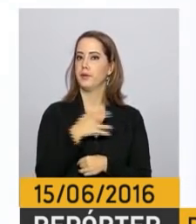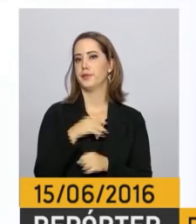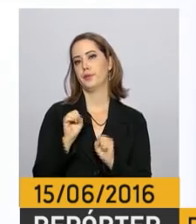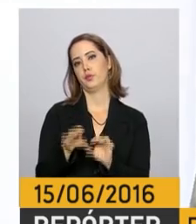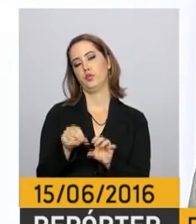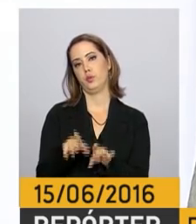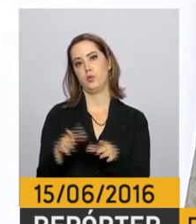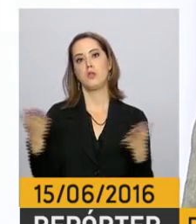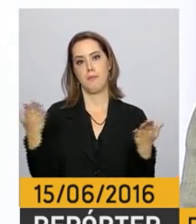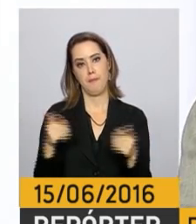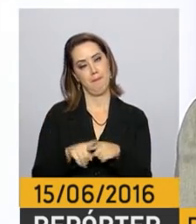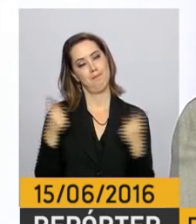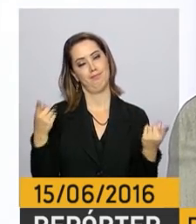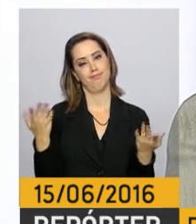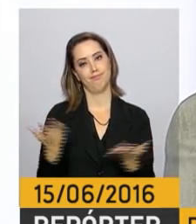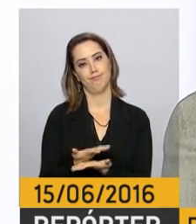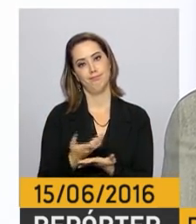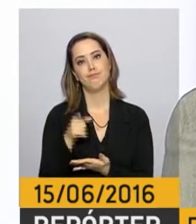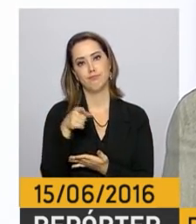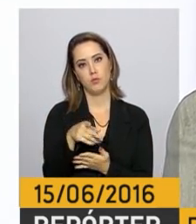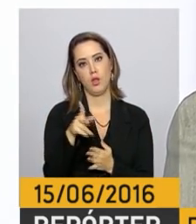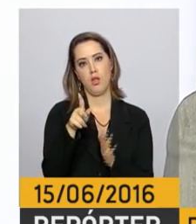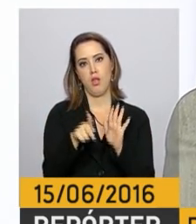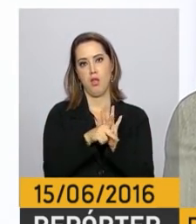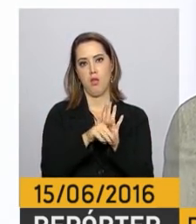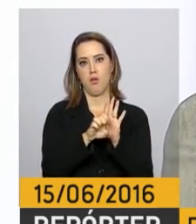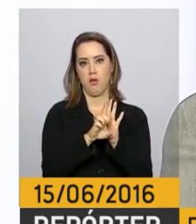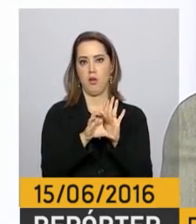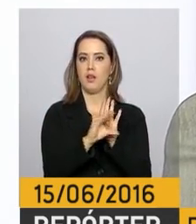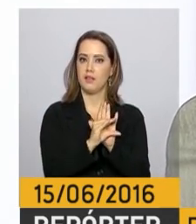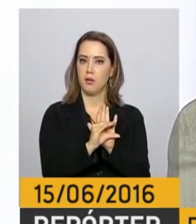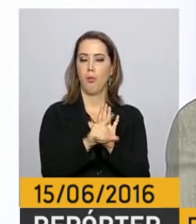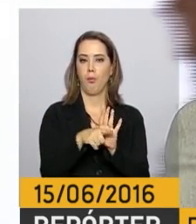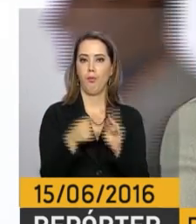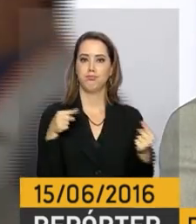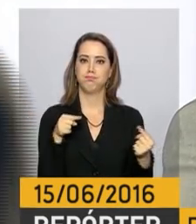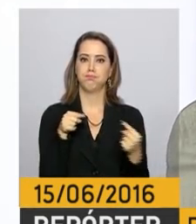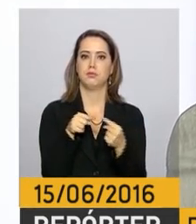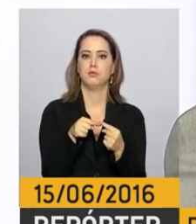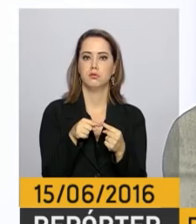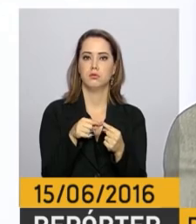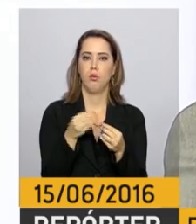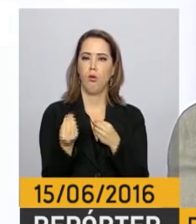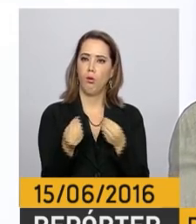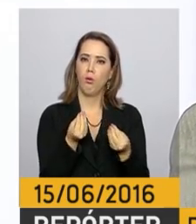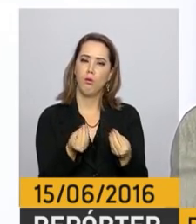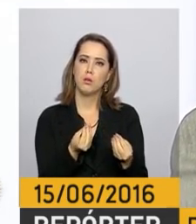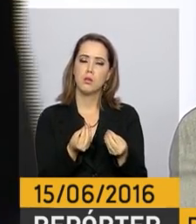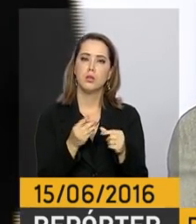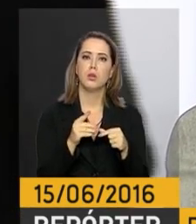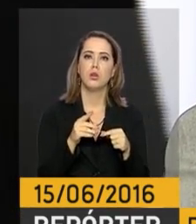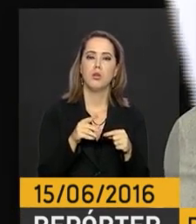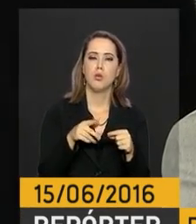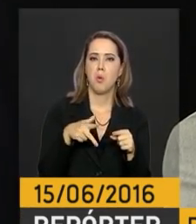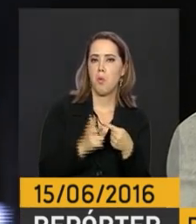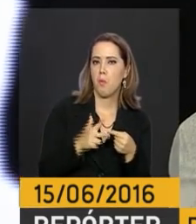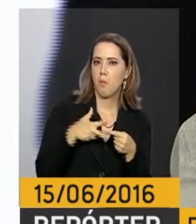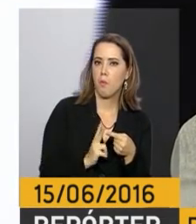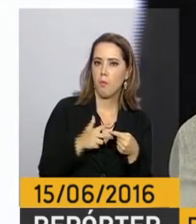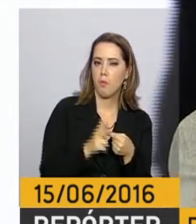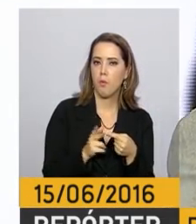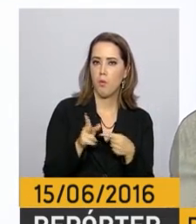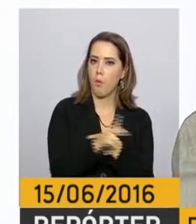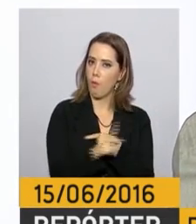vinculando sim a inflação. Se o senhor puder explicar o que que mudou, se o presidente concordou com essa